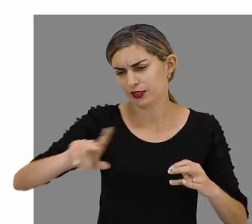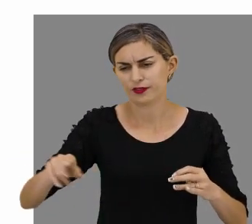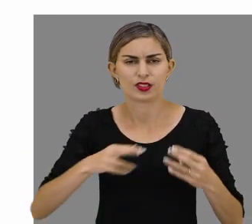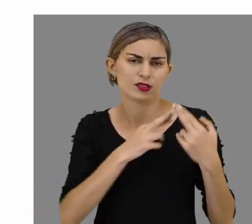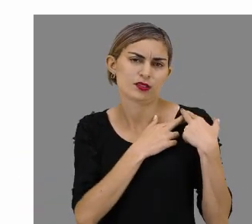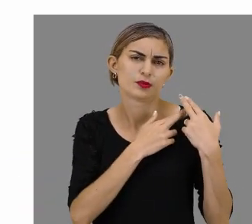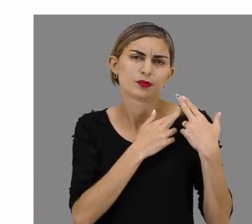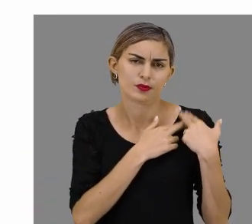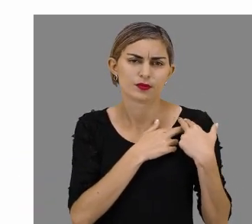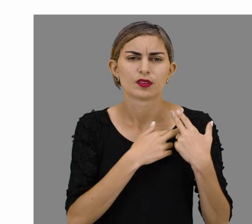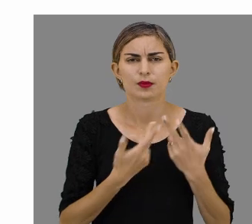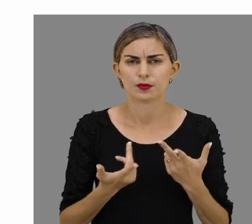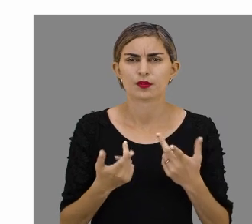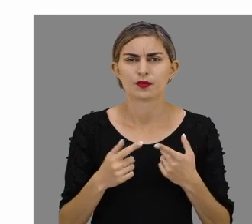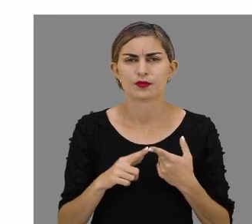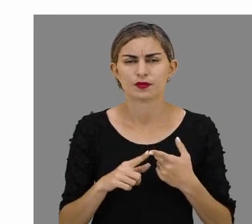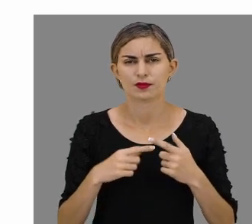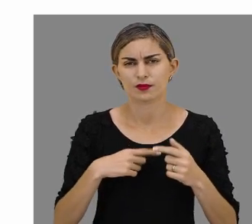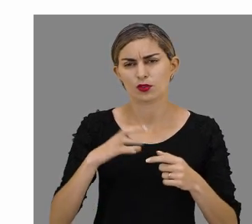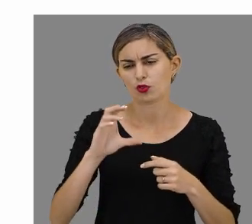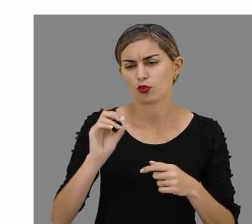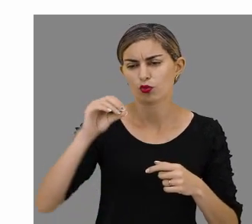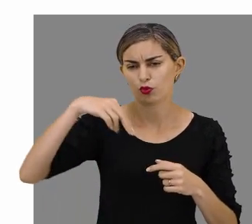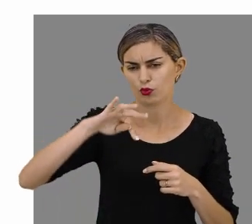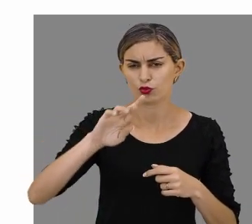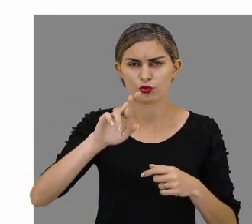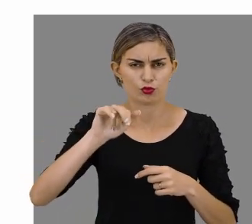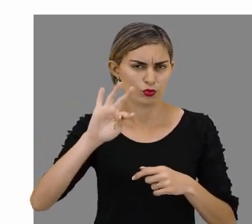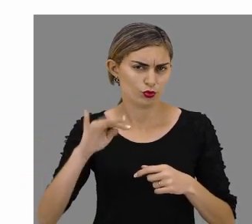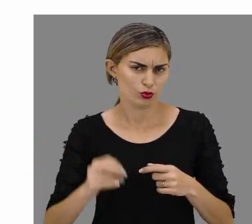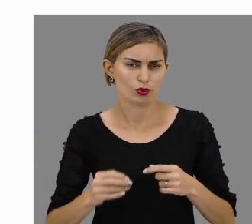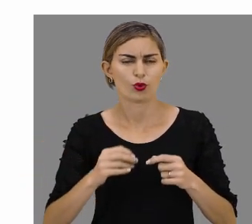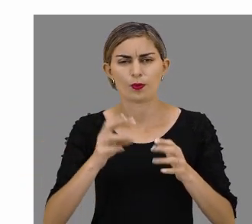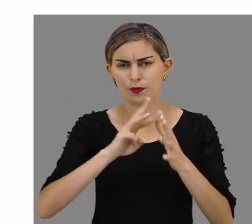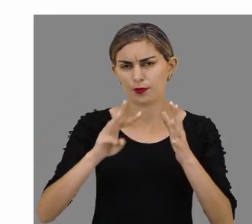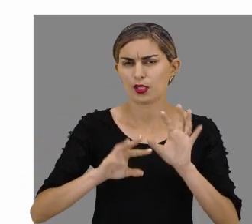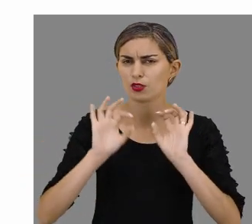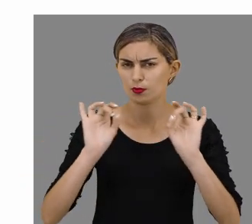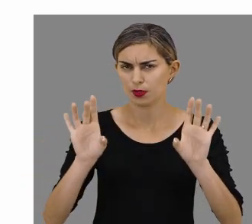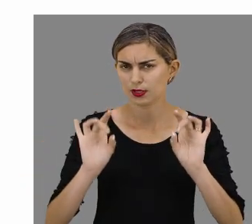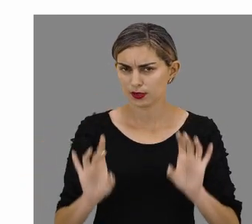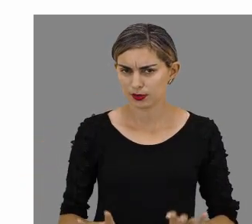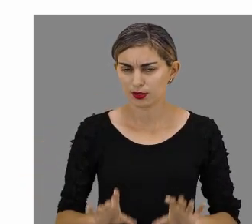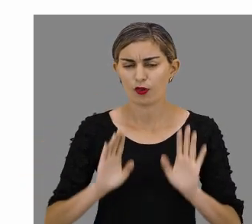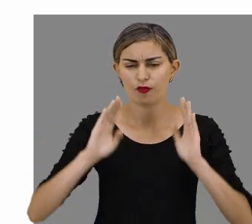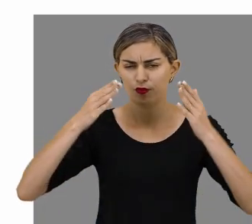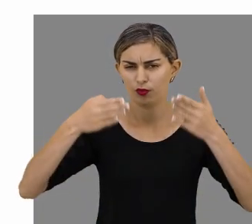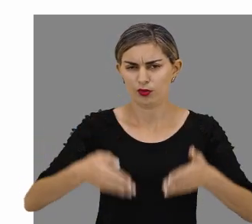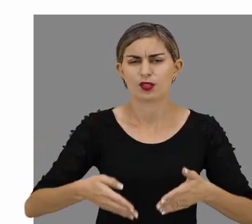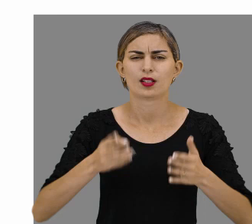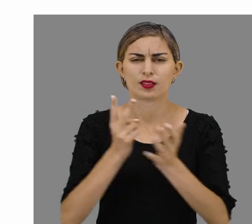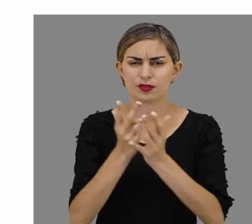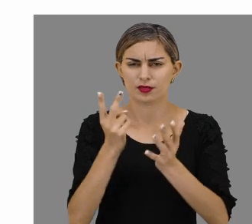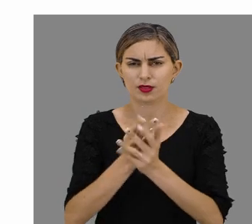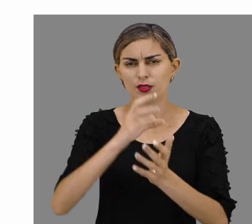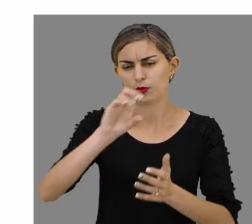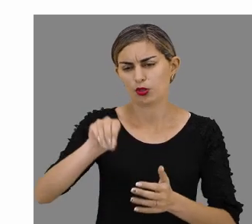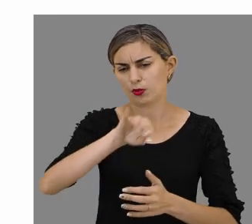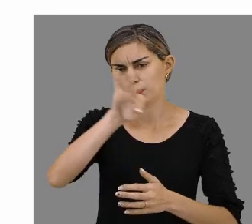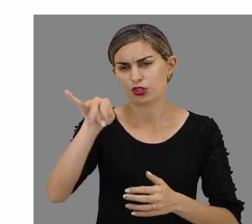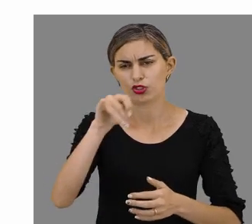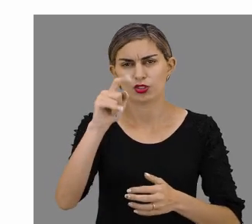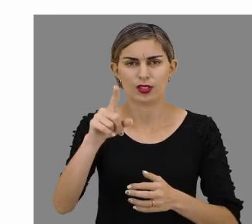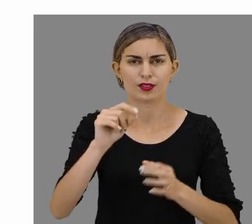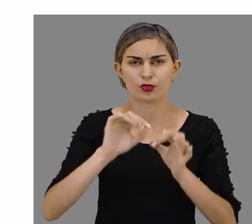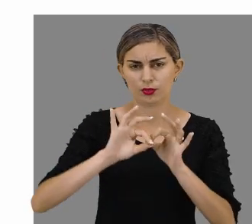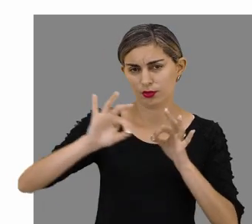são diversas as possibilidades. O construtor, ele é um método especial que ele será invocado sempre que um objeto